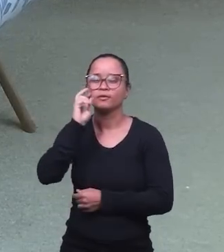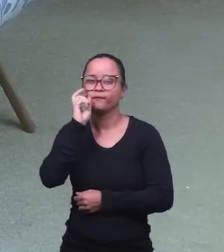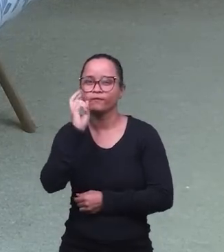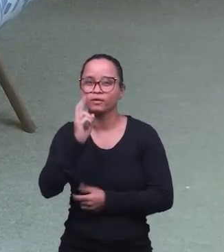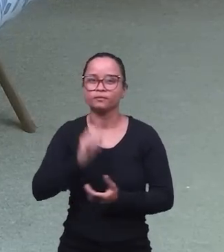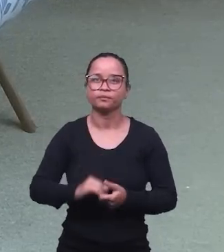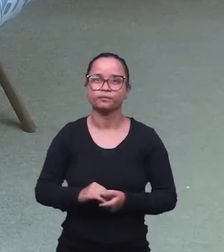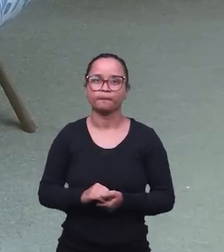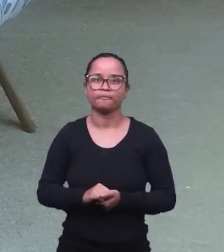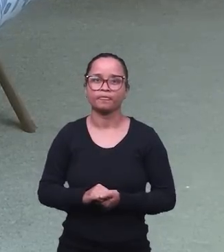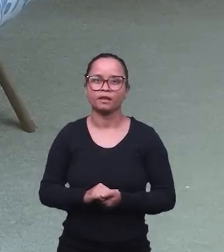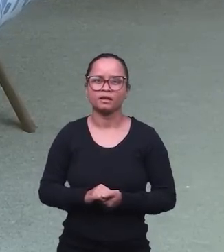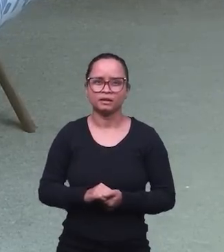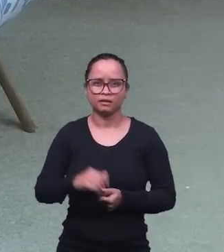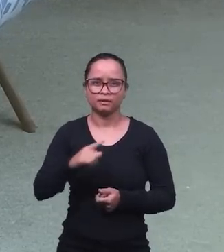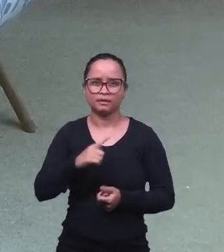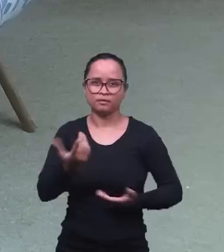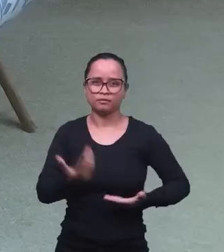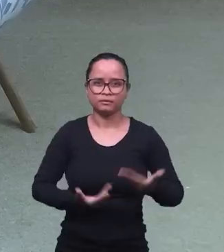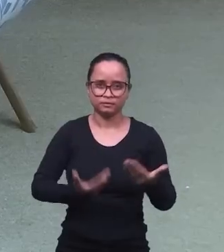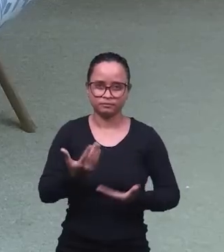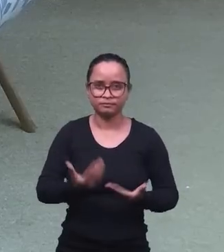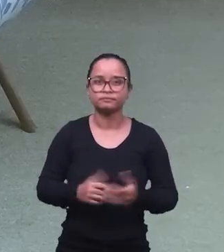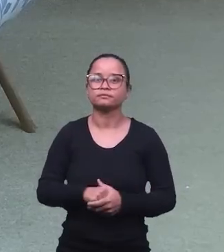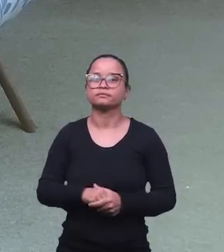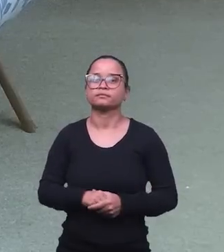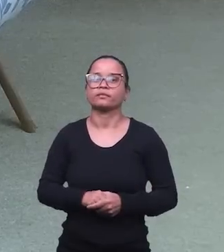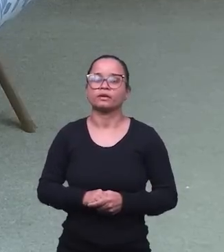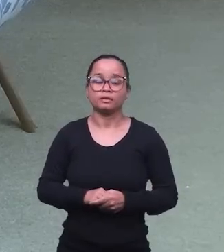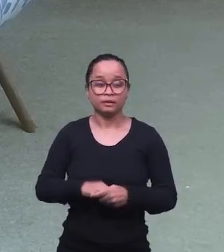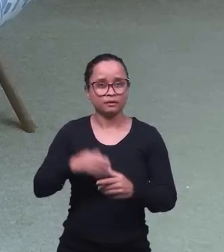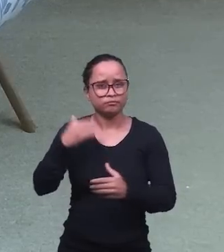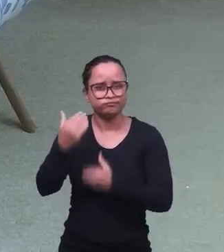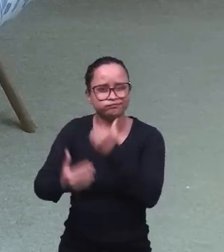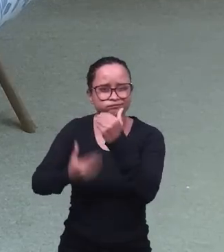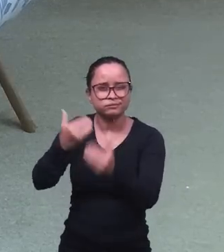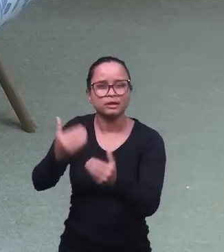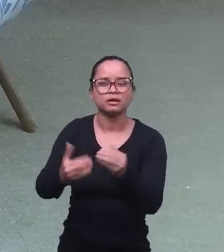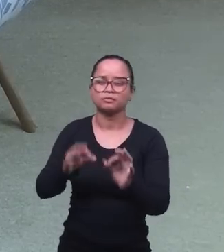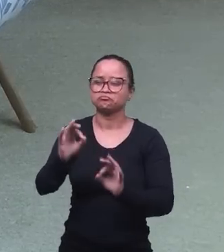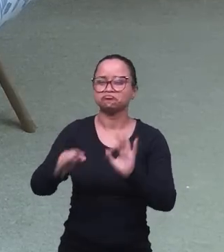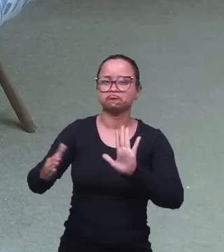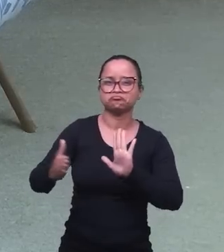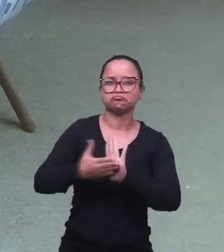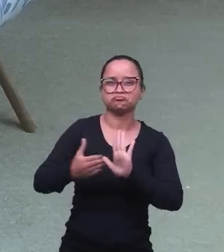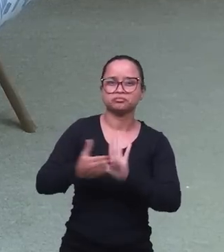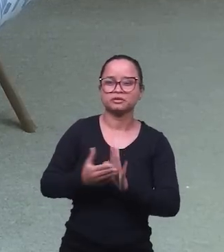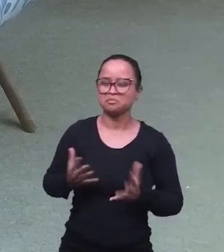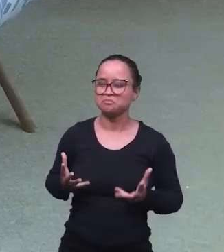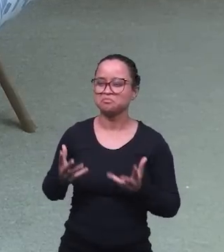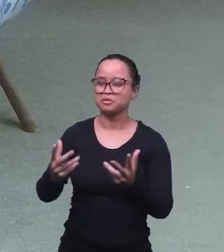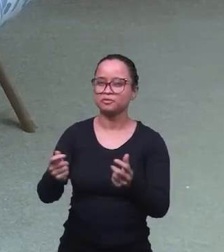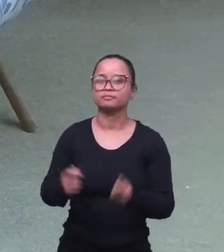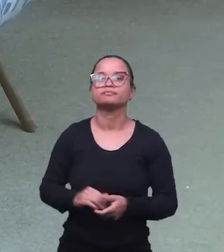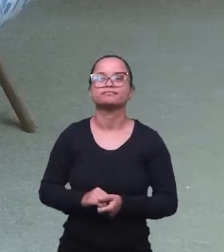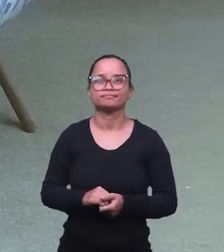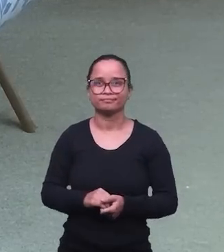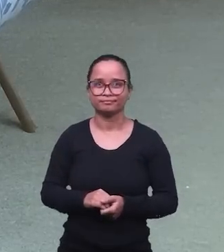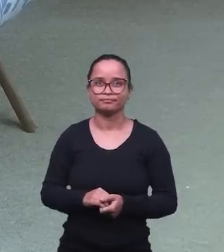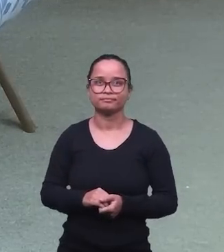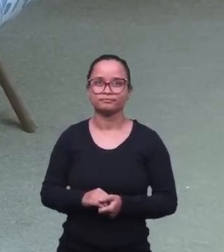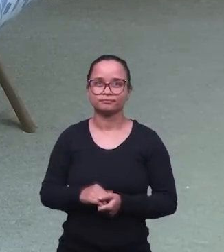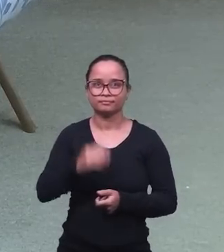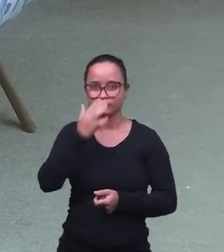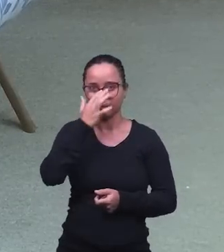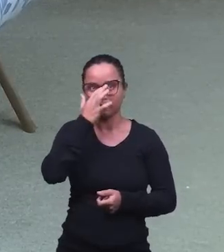você vê uma igreja que está amadurecida, que está caminhando, está integrada no projeto, é maravilhoso, é a nossa recompensa. Não